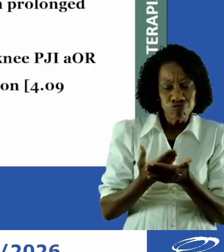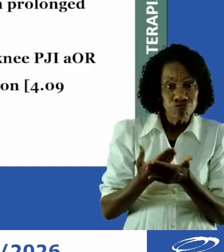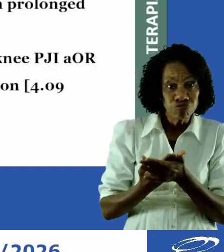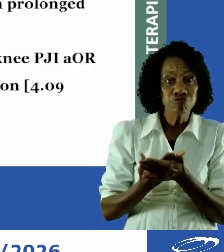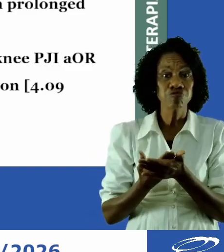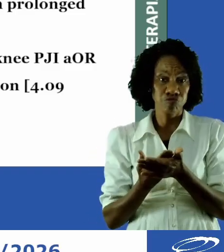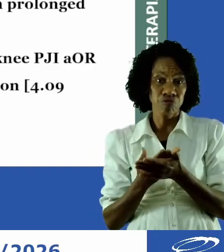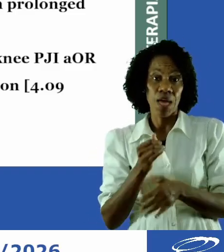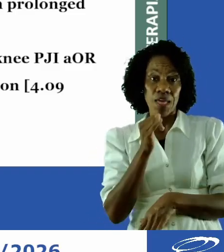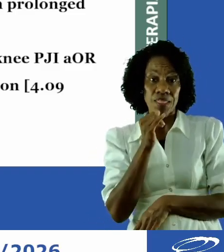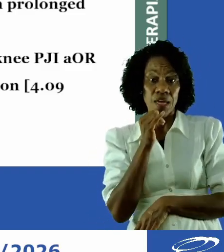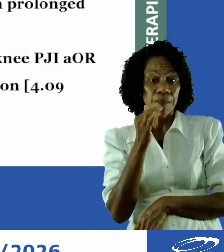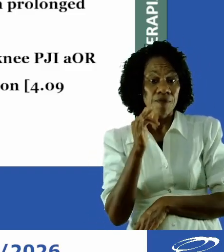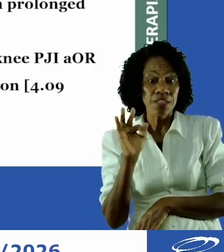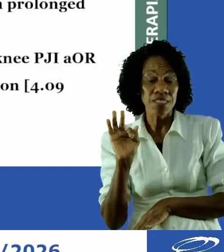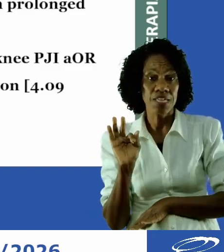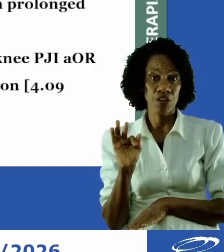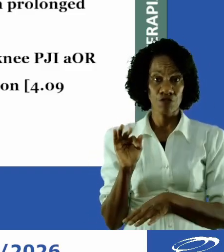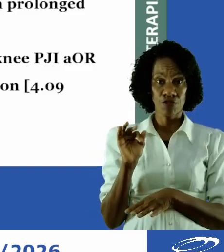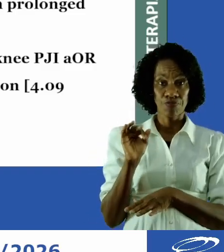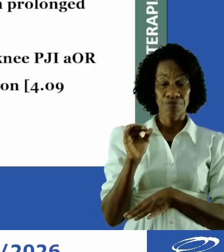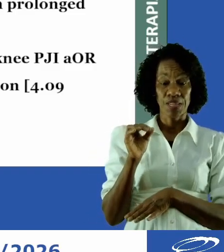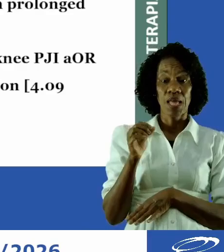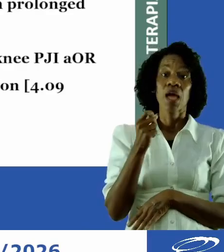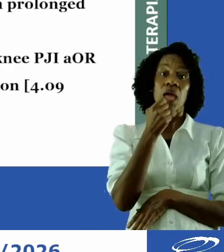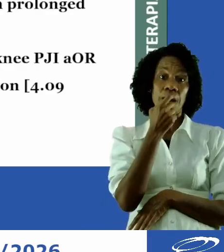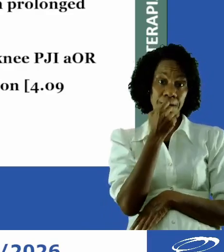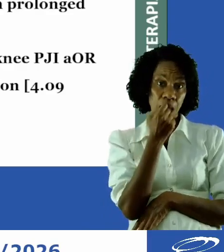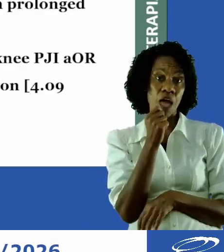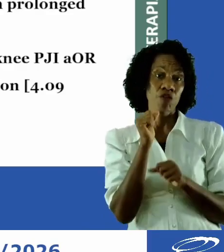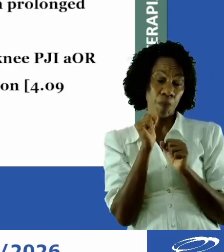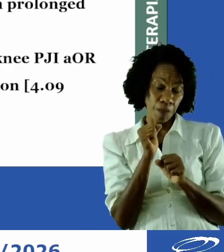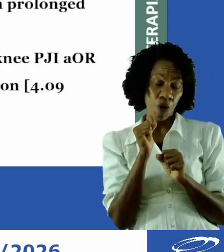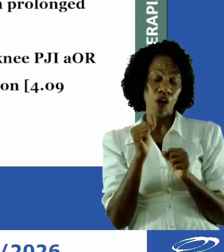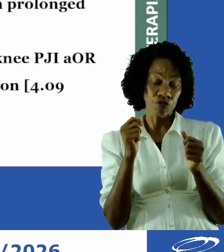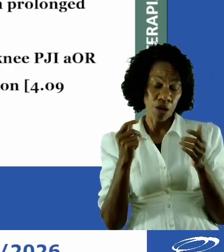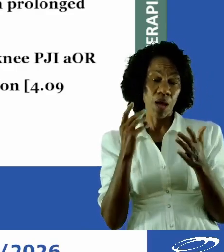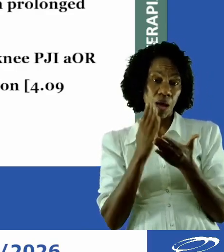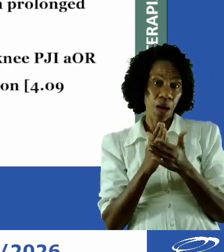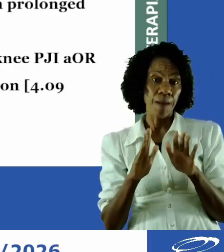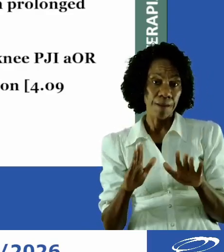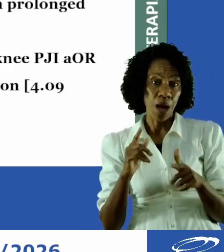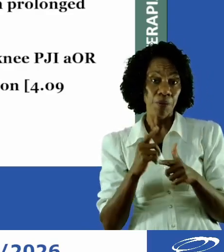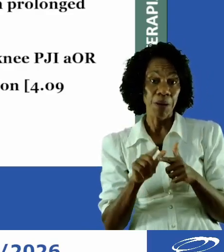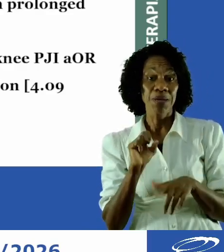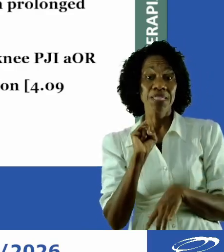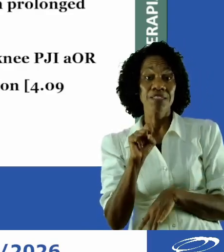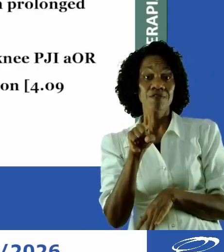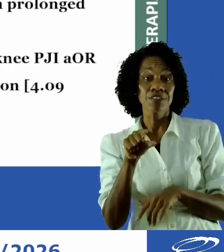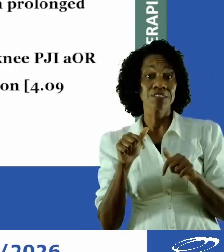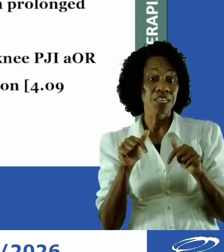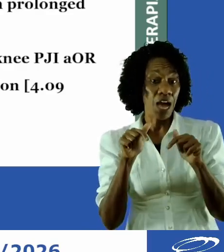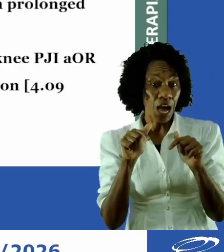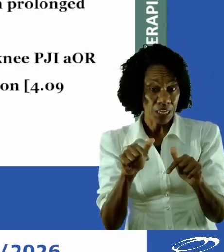mostra a mesma coisa. Terapia oral pode resolver o problema desses pacientes se você faz o dever de casa, ou seja, o estado